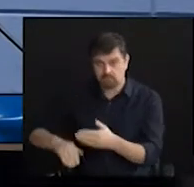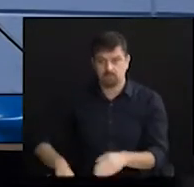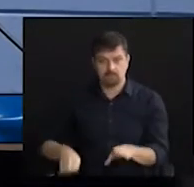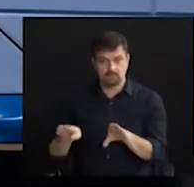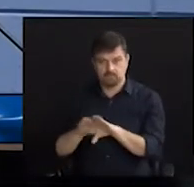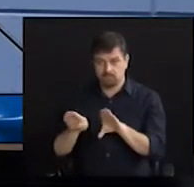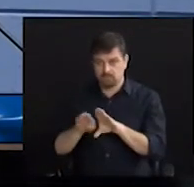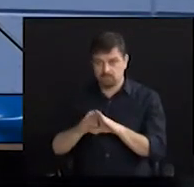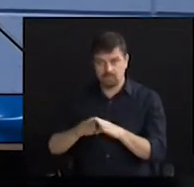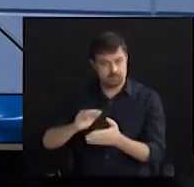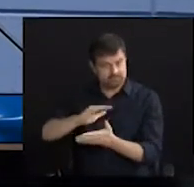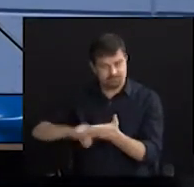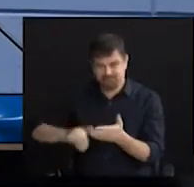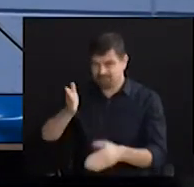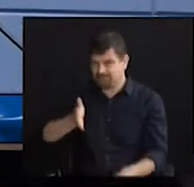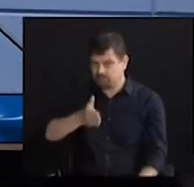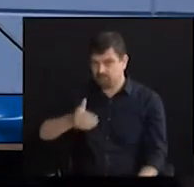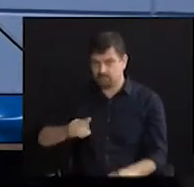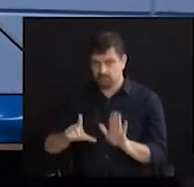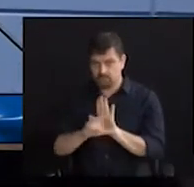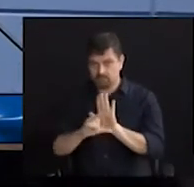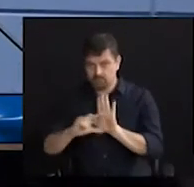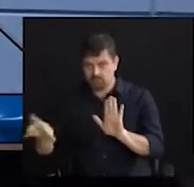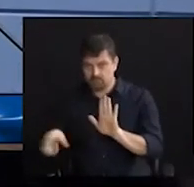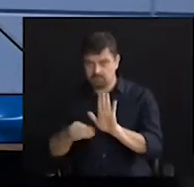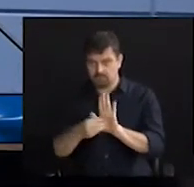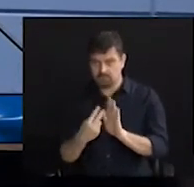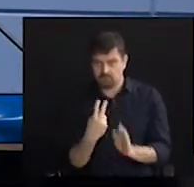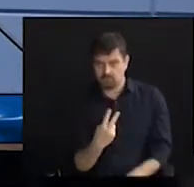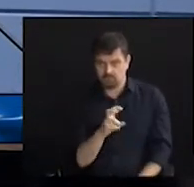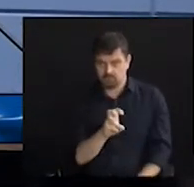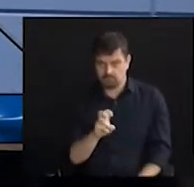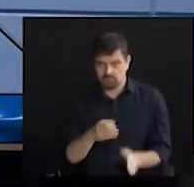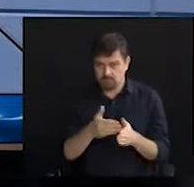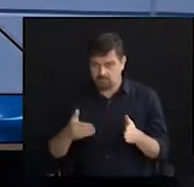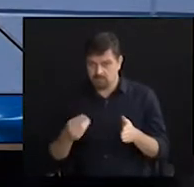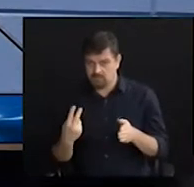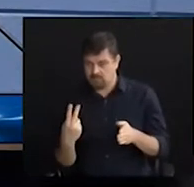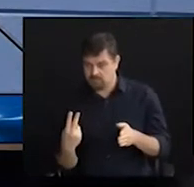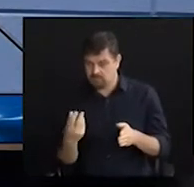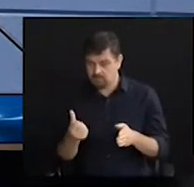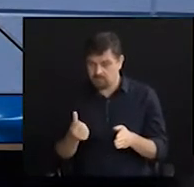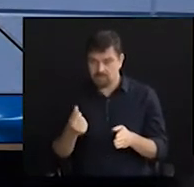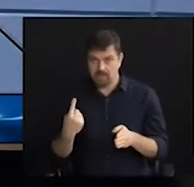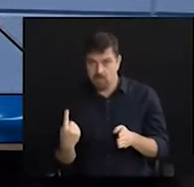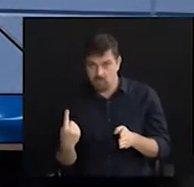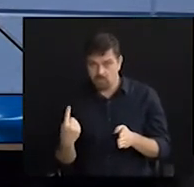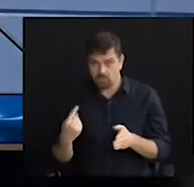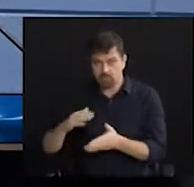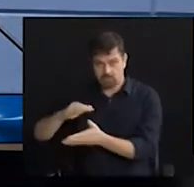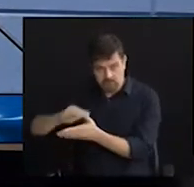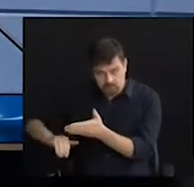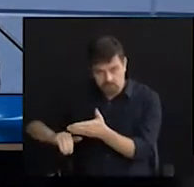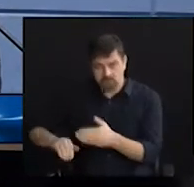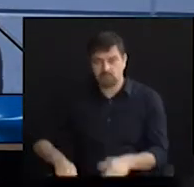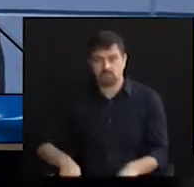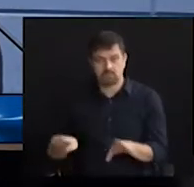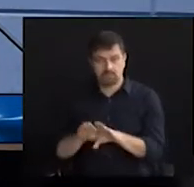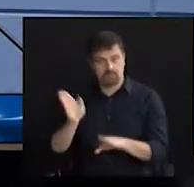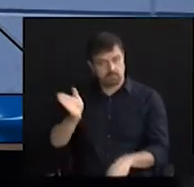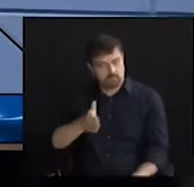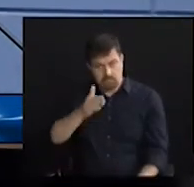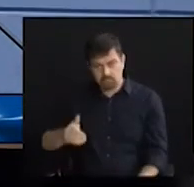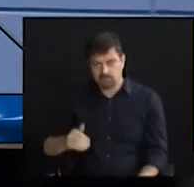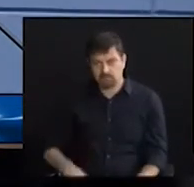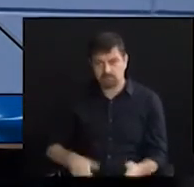rejeita as emendas 255 a 261 e também rejeita as